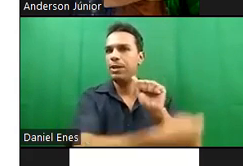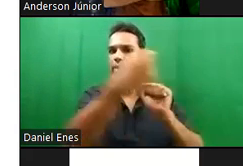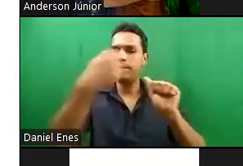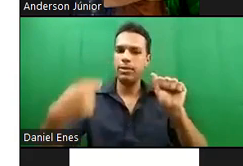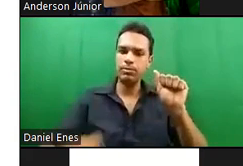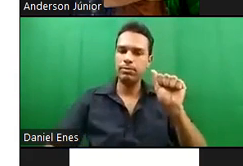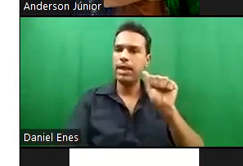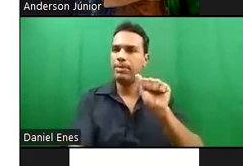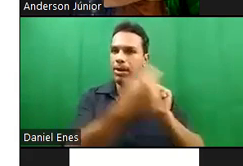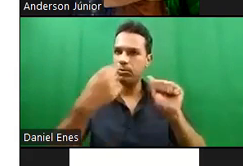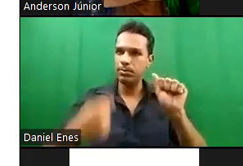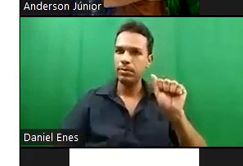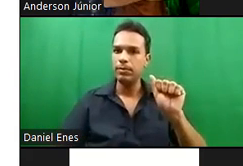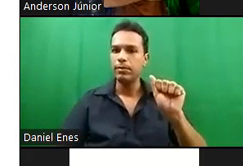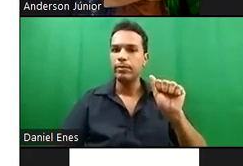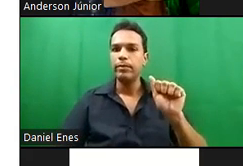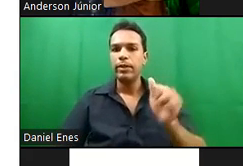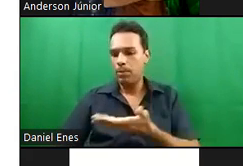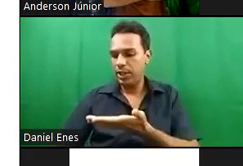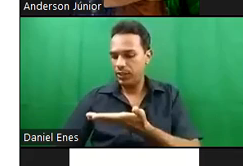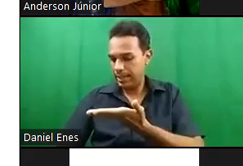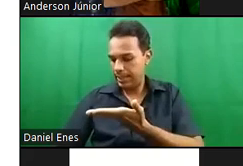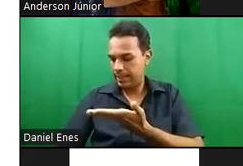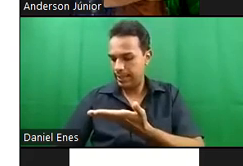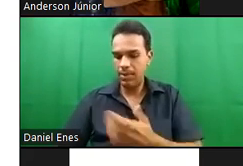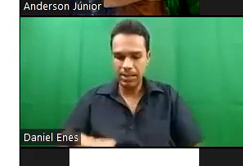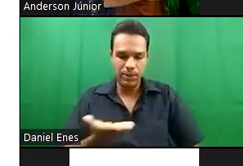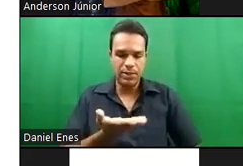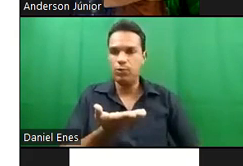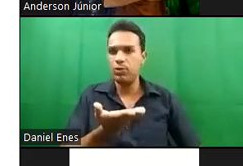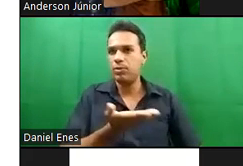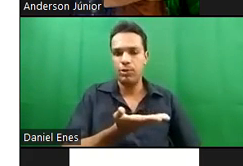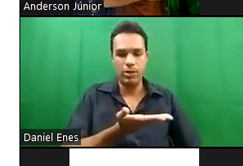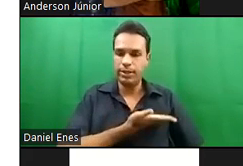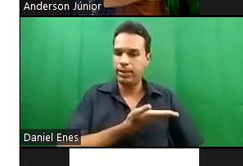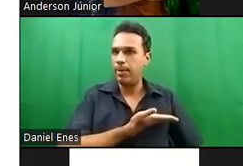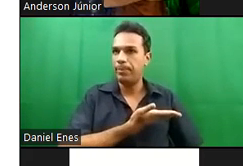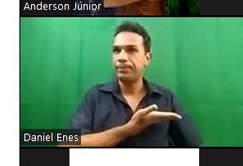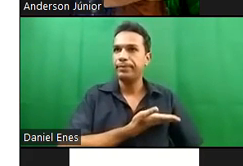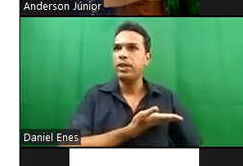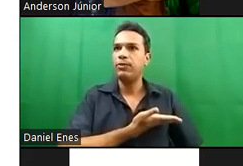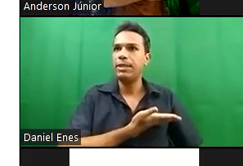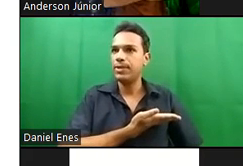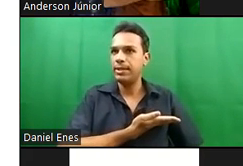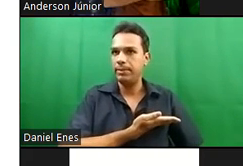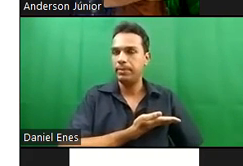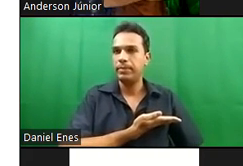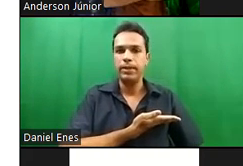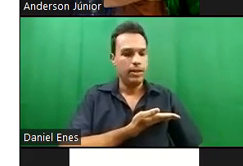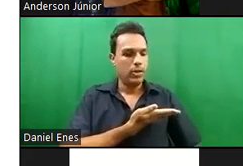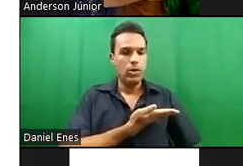uma descrição da minha mão. Eu posso fazer esse sinal aqui, por exemplo, vou usar com a mão direita. Eu faço isso